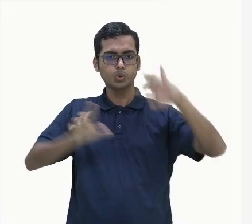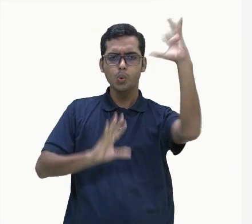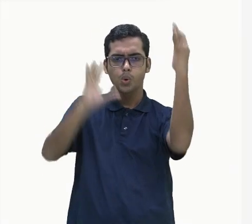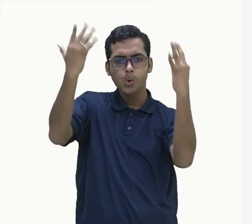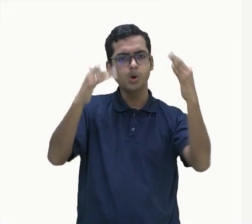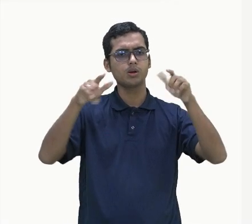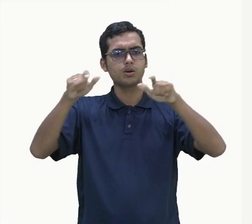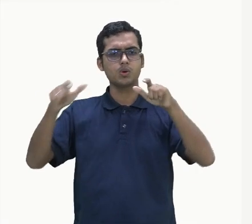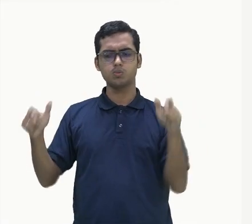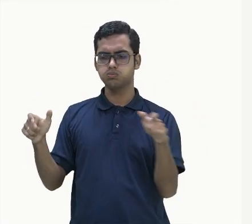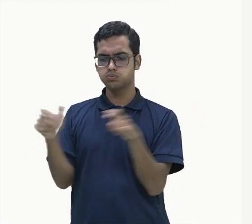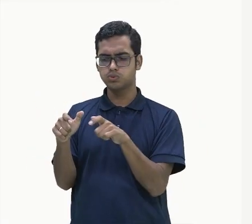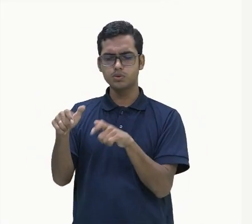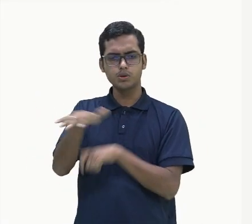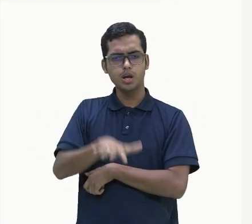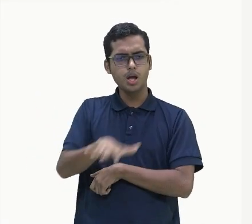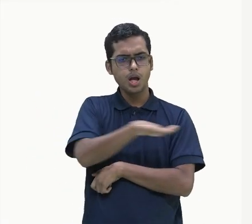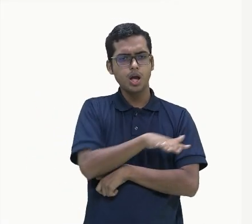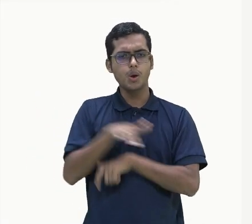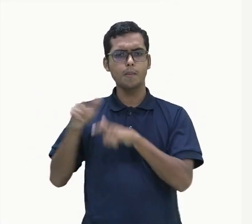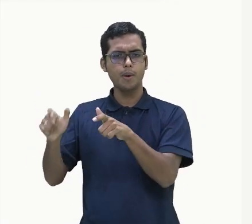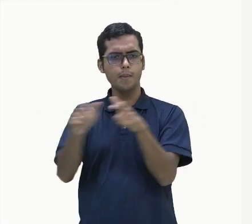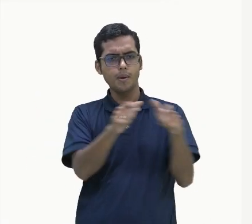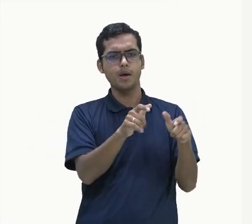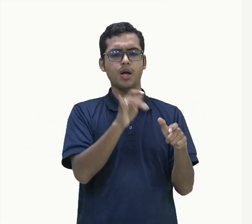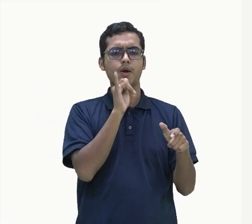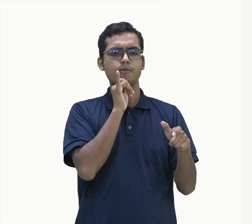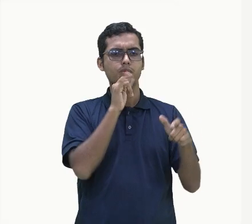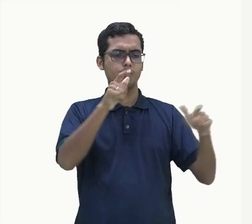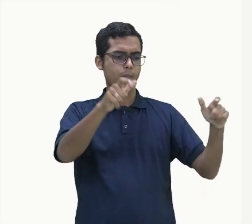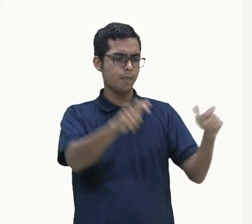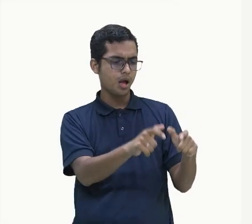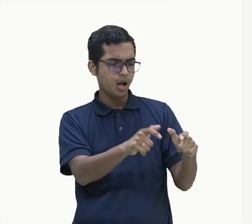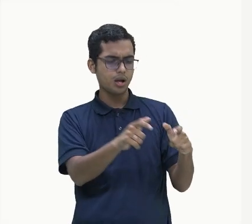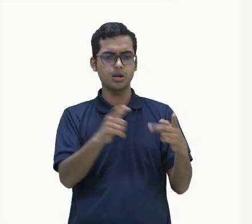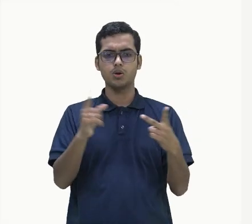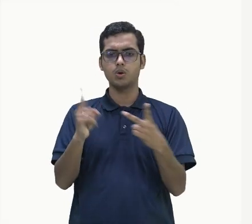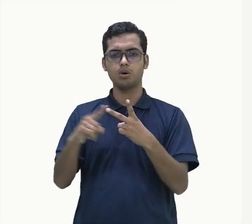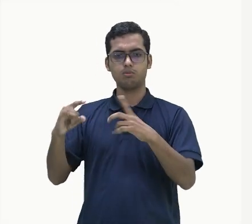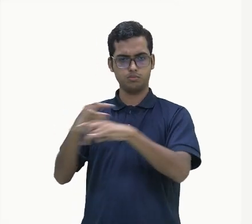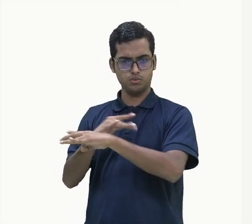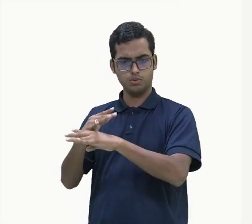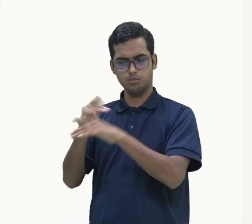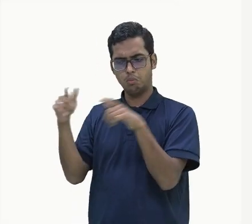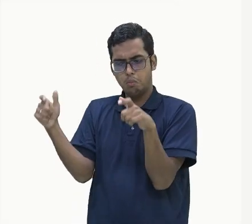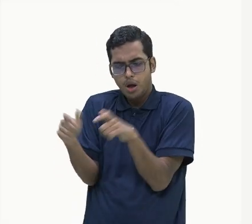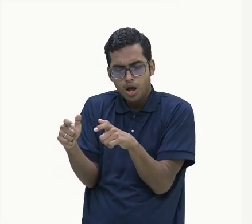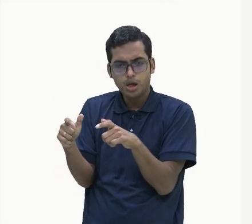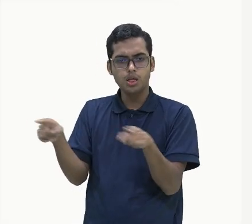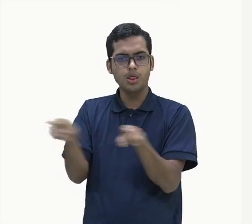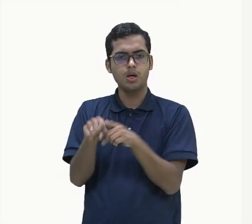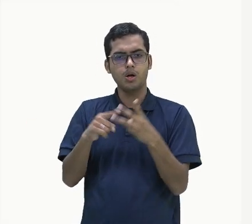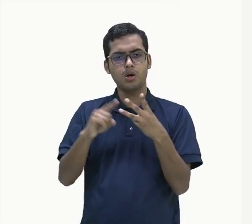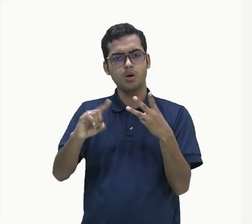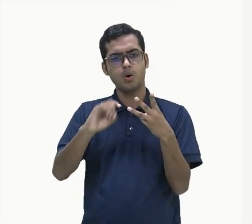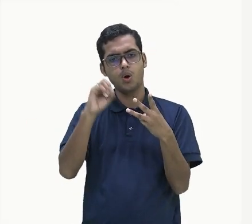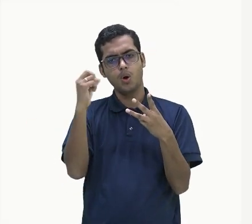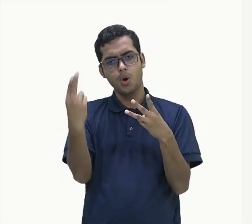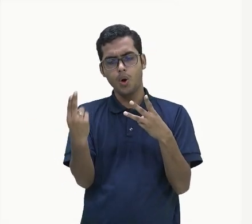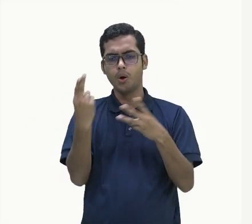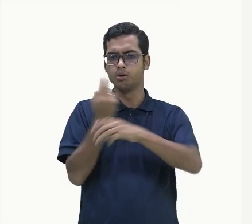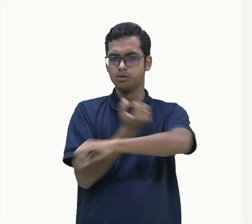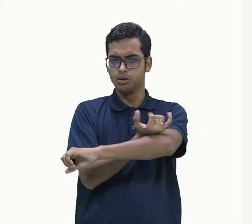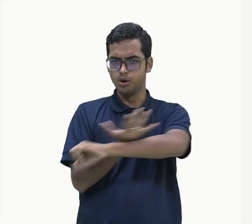áreas menores, como em uma cidade, um bairro ou até mesmo um jardim. Então, aqui na